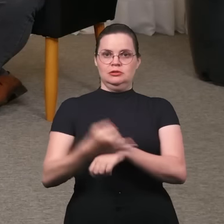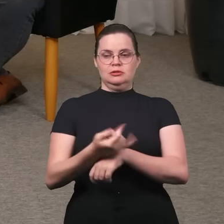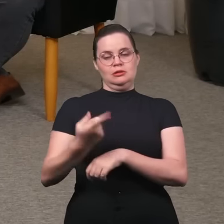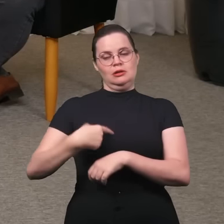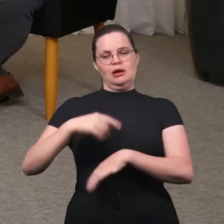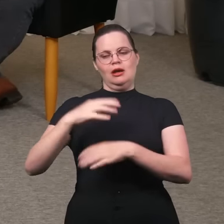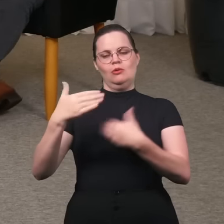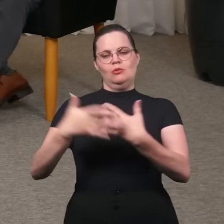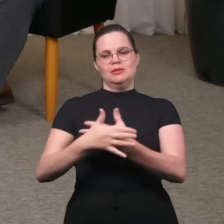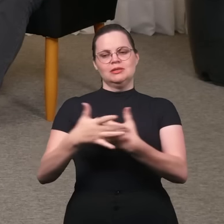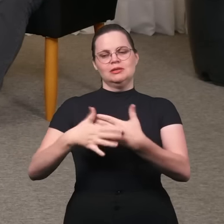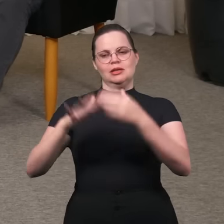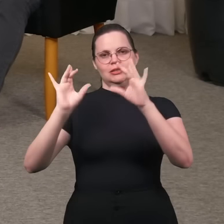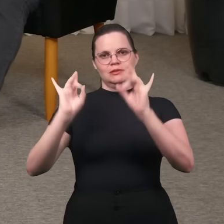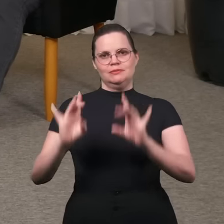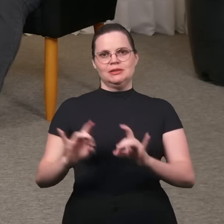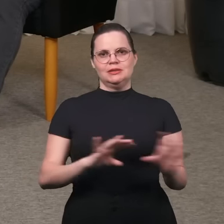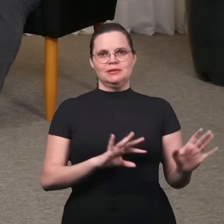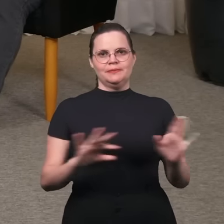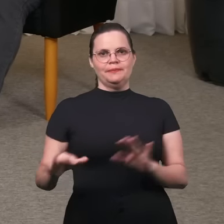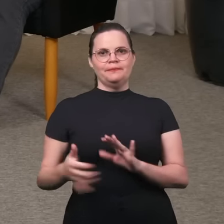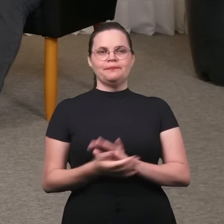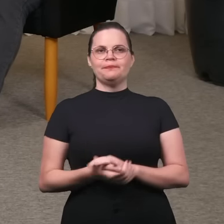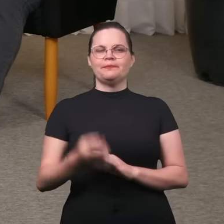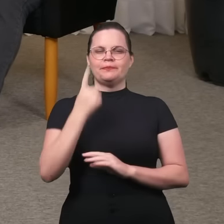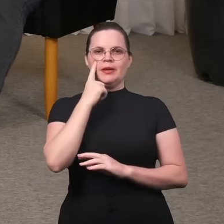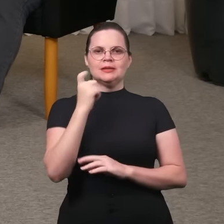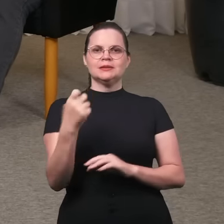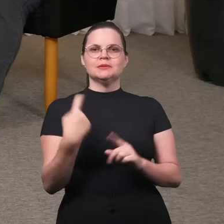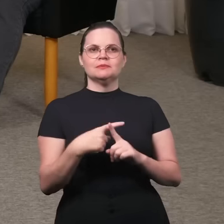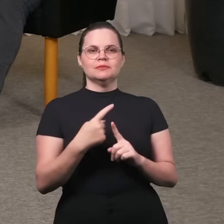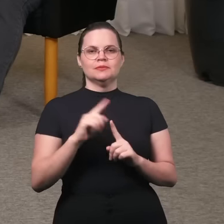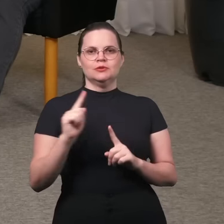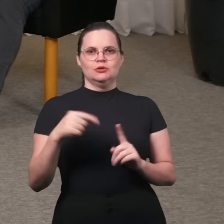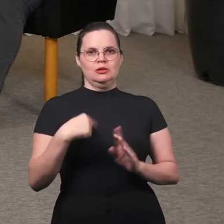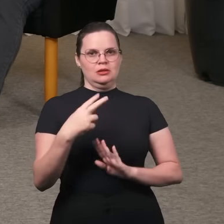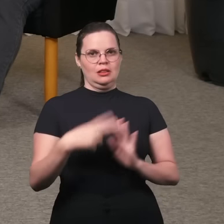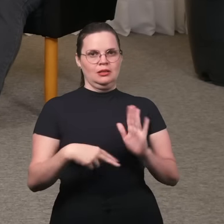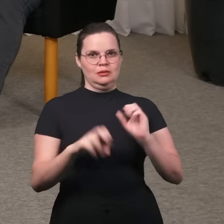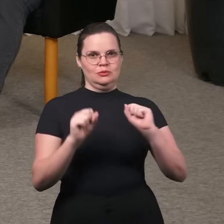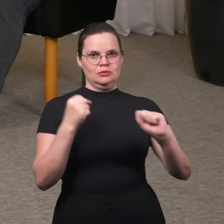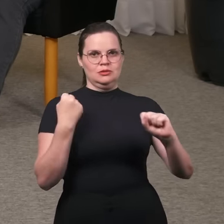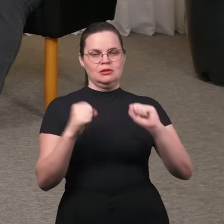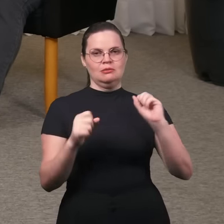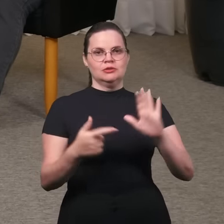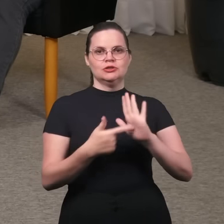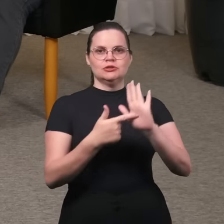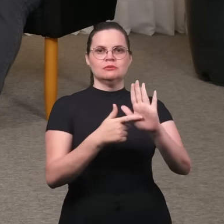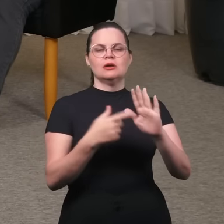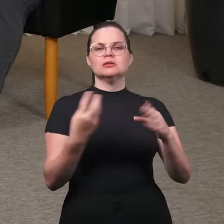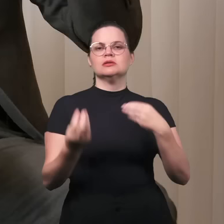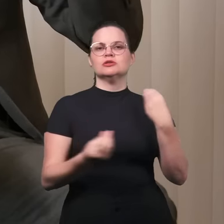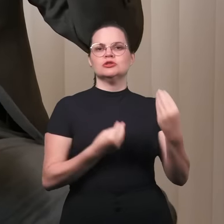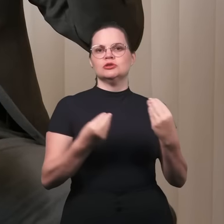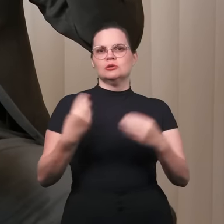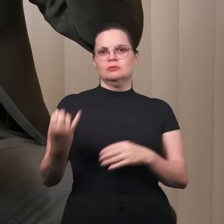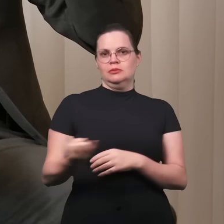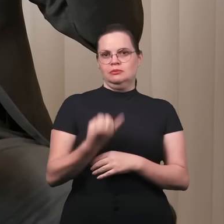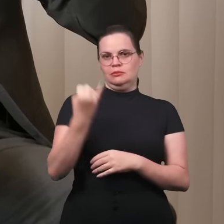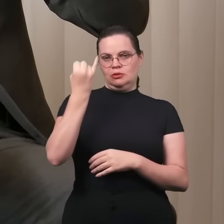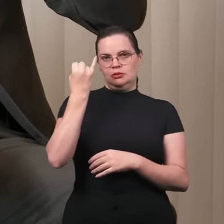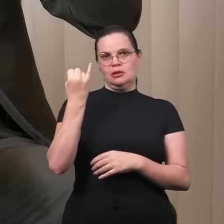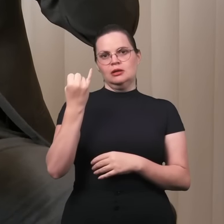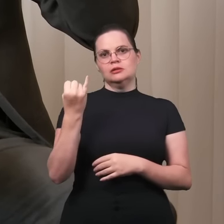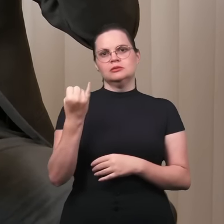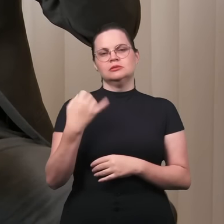Márcio, e é interessante que nós vemos até pelo Salmo que é lido, Sim. a importância que o Senhor tem em